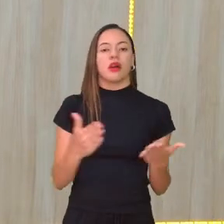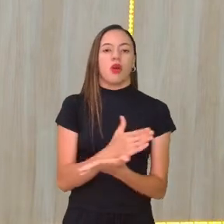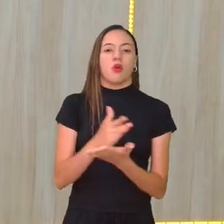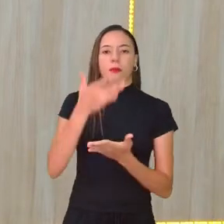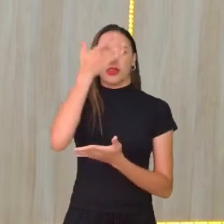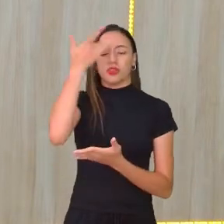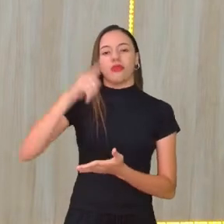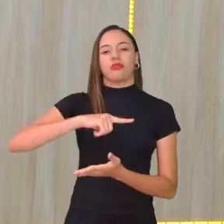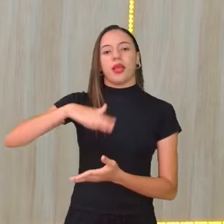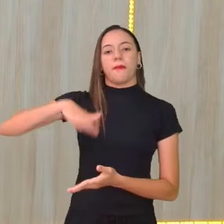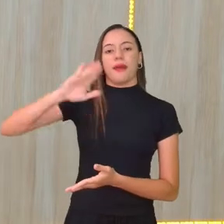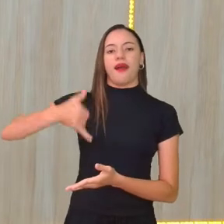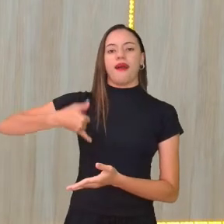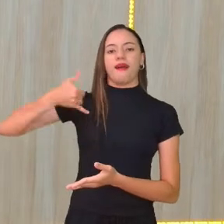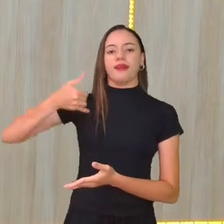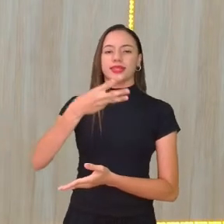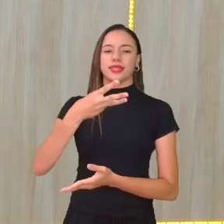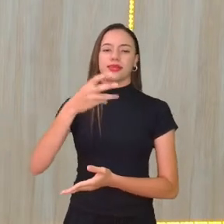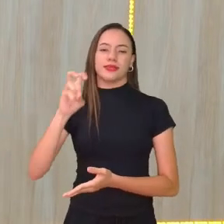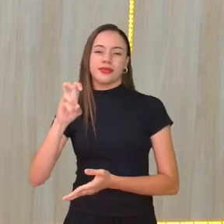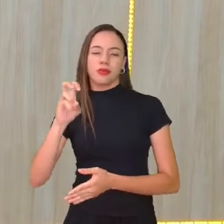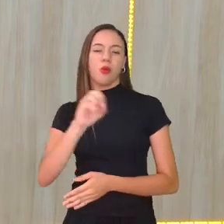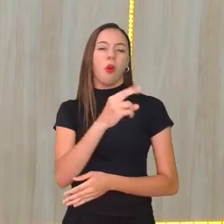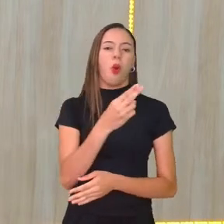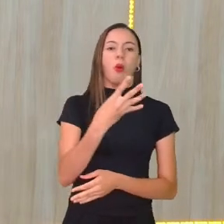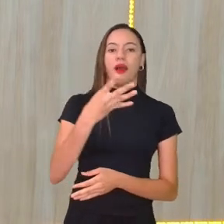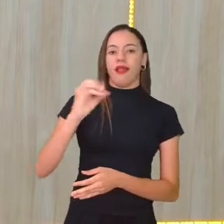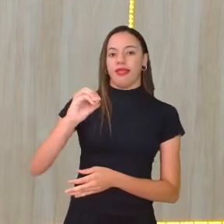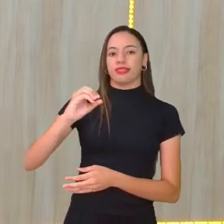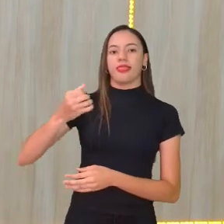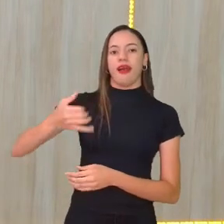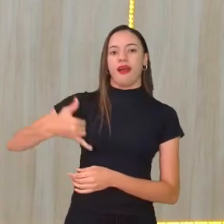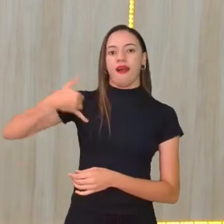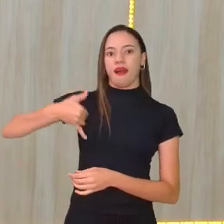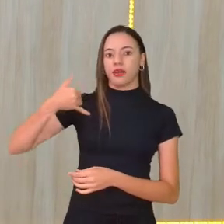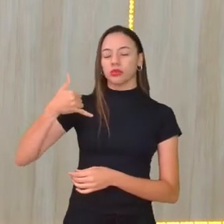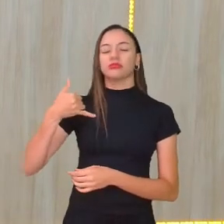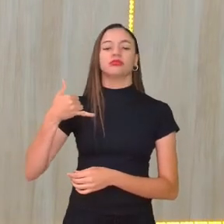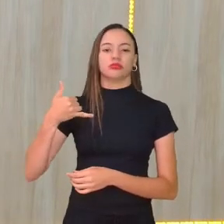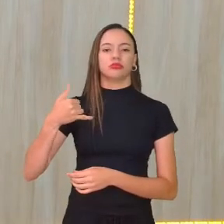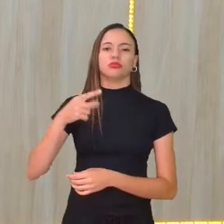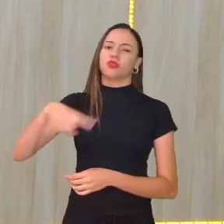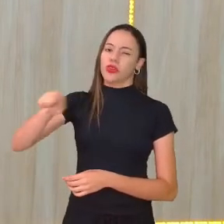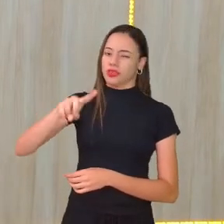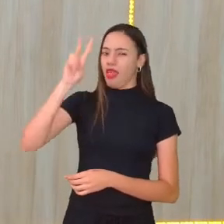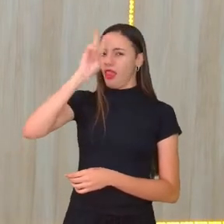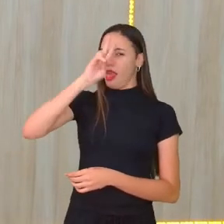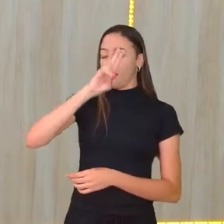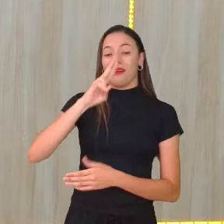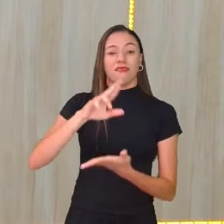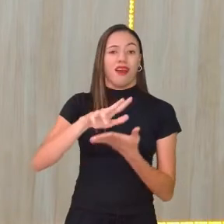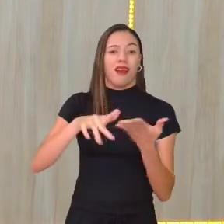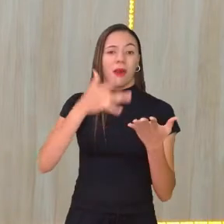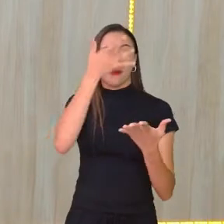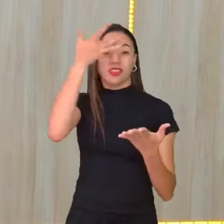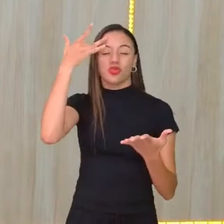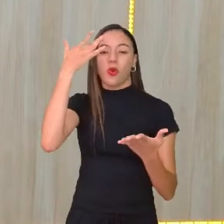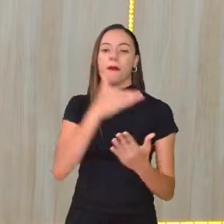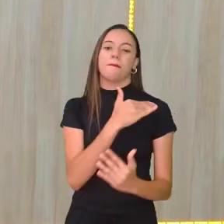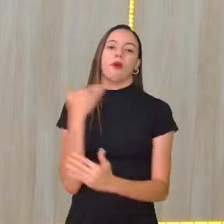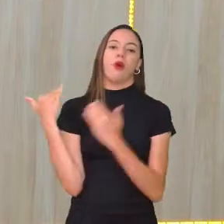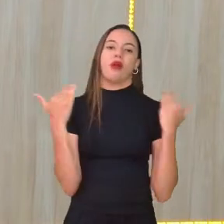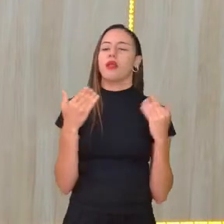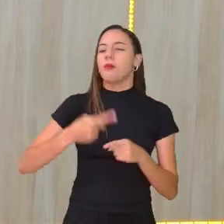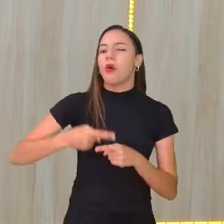mais de 35 anos, mais de 40 anos, podem se recordar de que muitas pessoas morreram por falta de